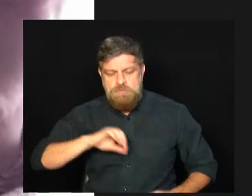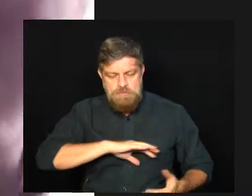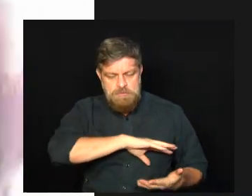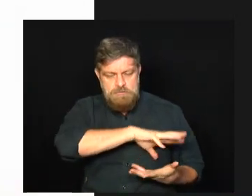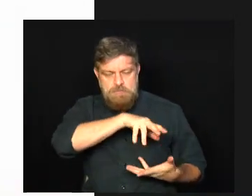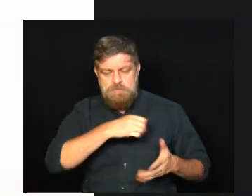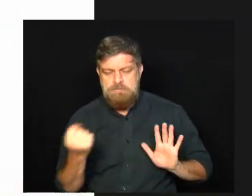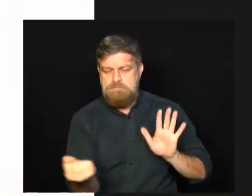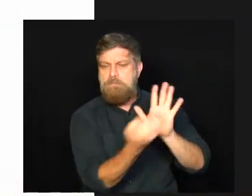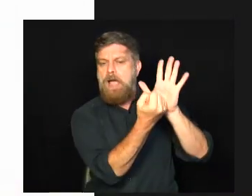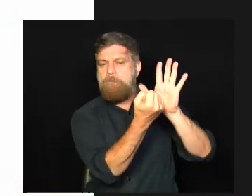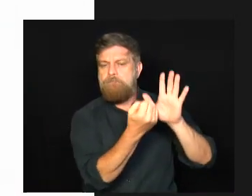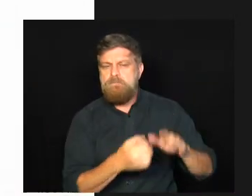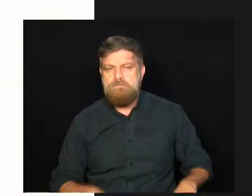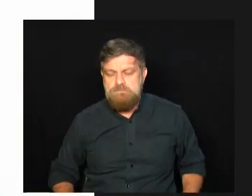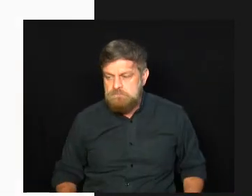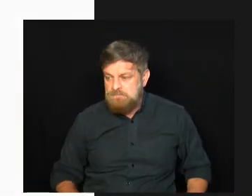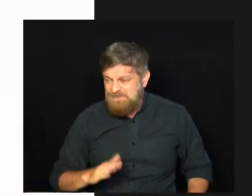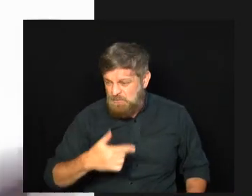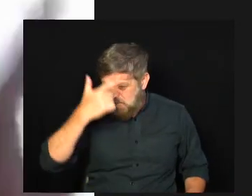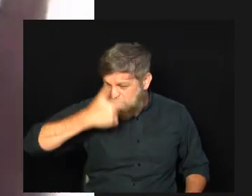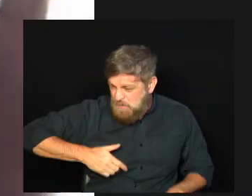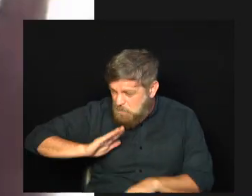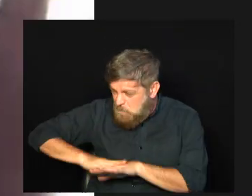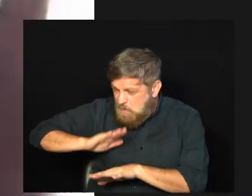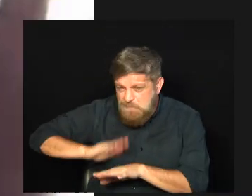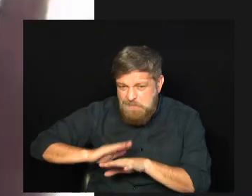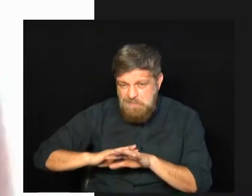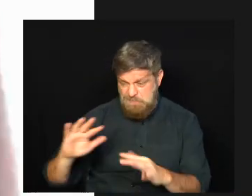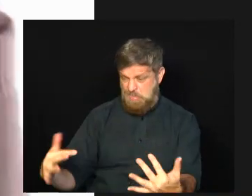Humanidade. Quando eu fiz isso,